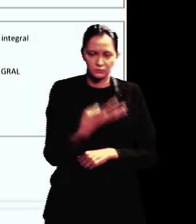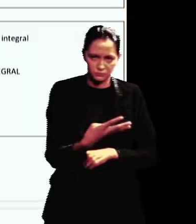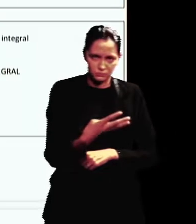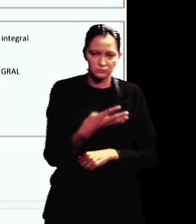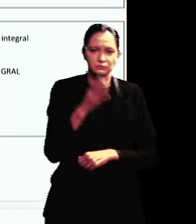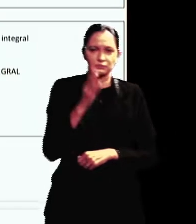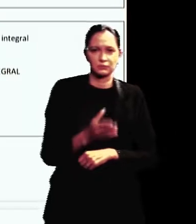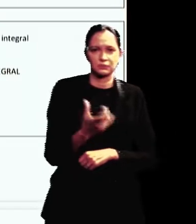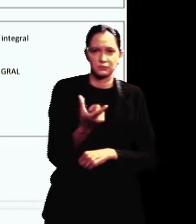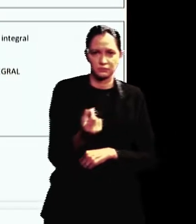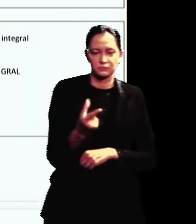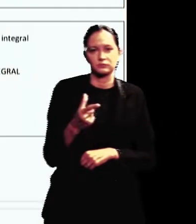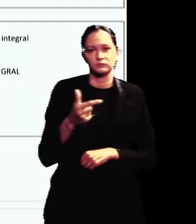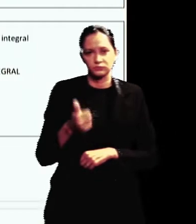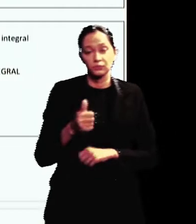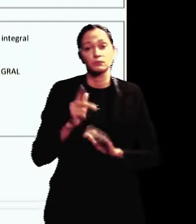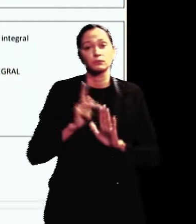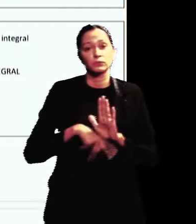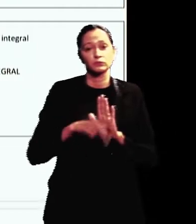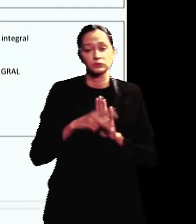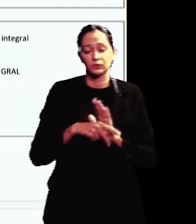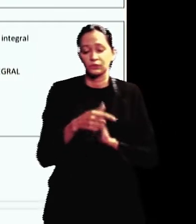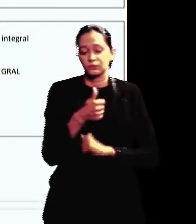114/21, projeto de lei